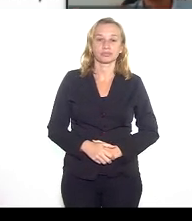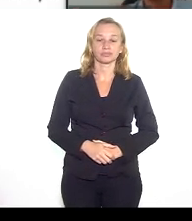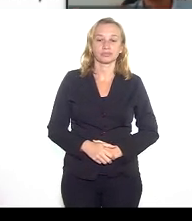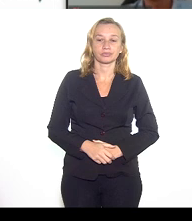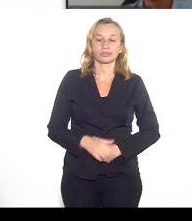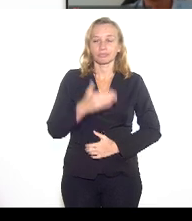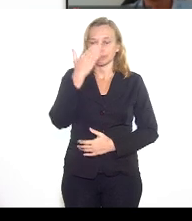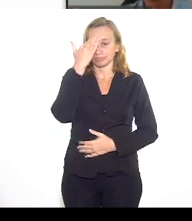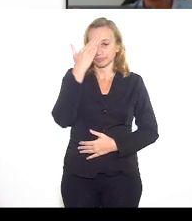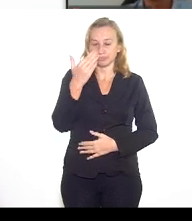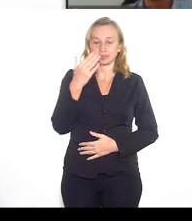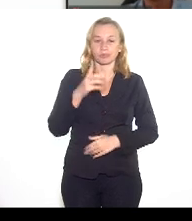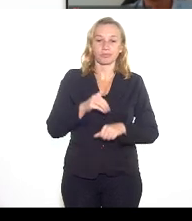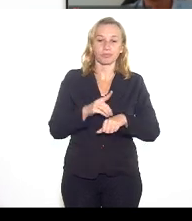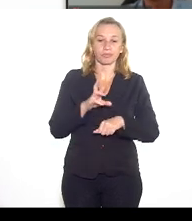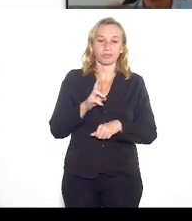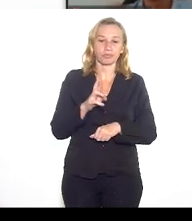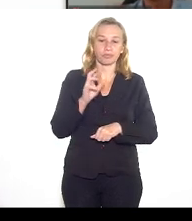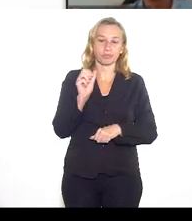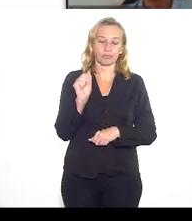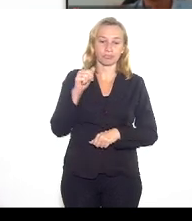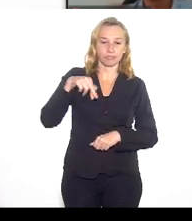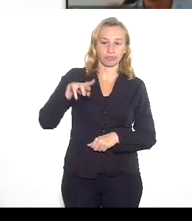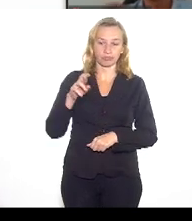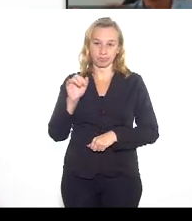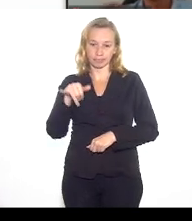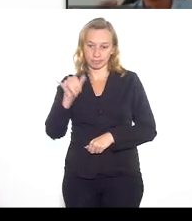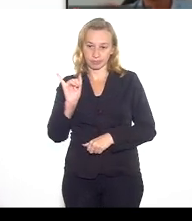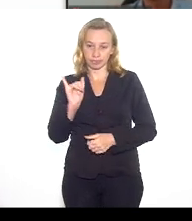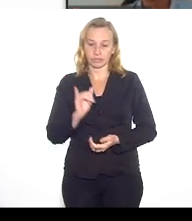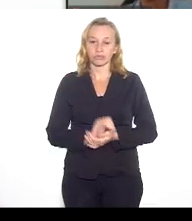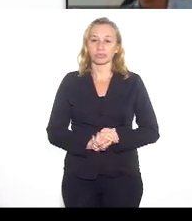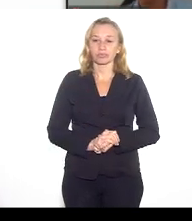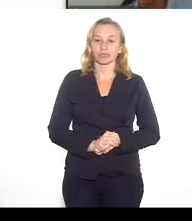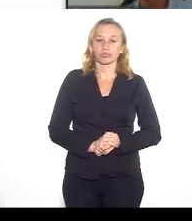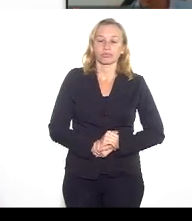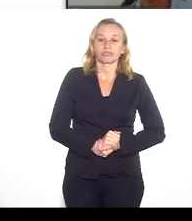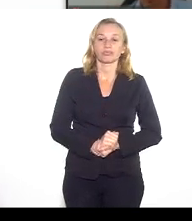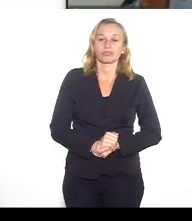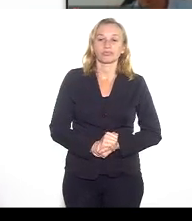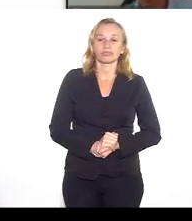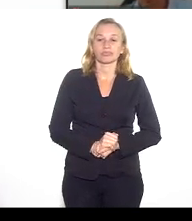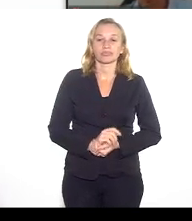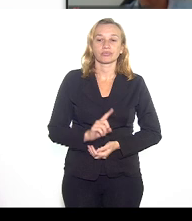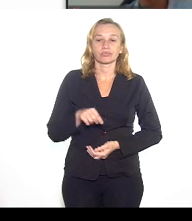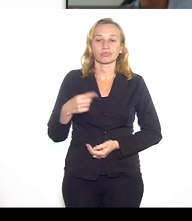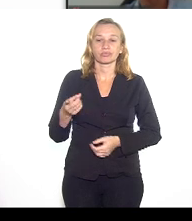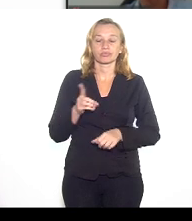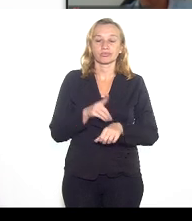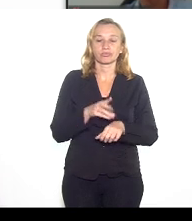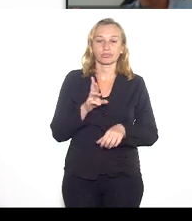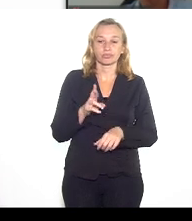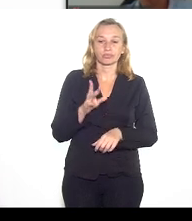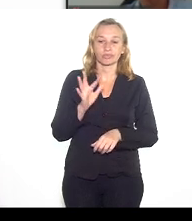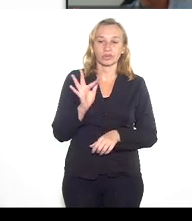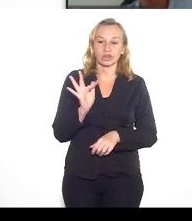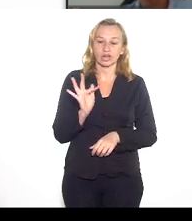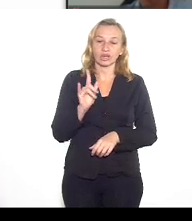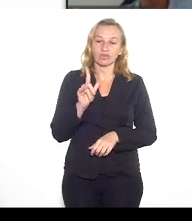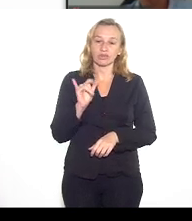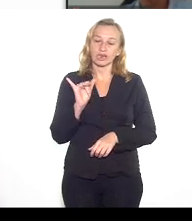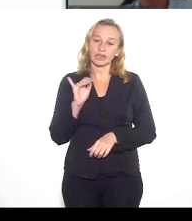Muito obrigado, doutor Andrés. Vou perguntar se o doutor Felipe Sinchler vai